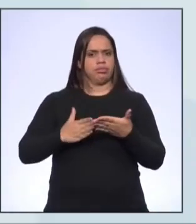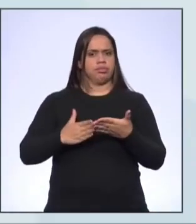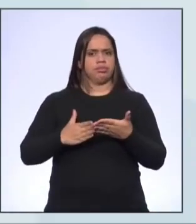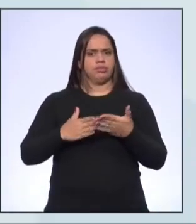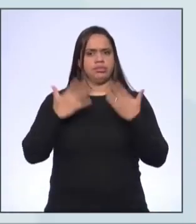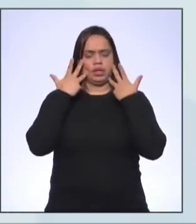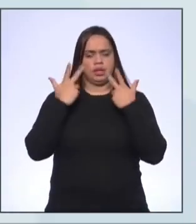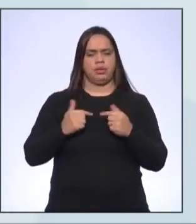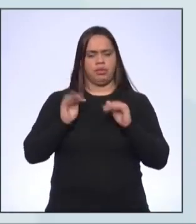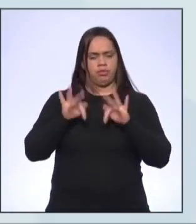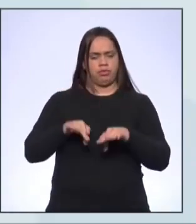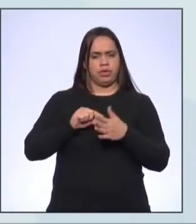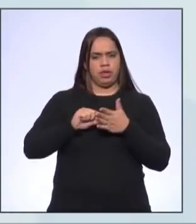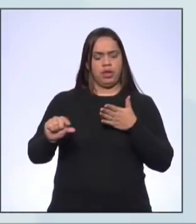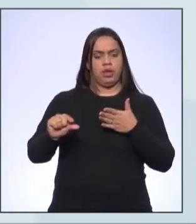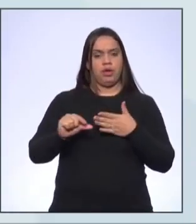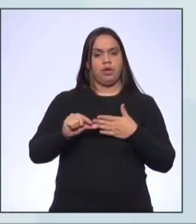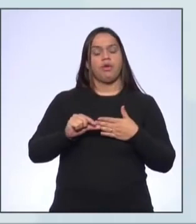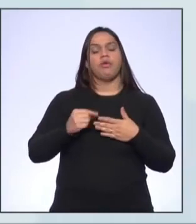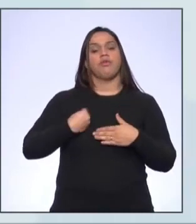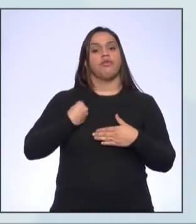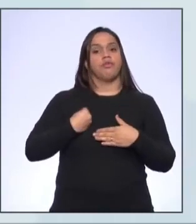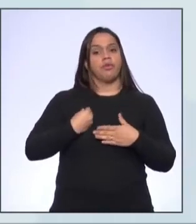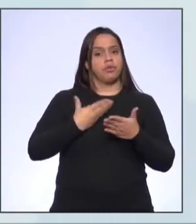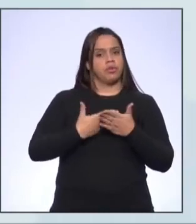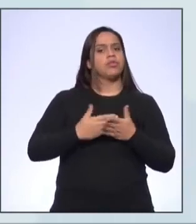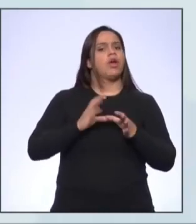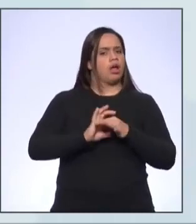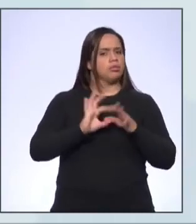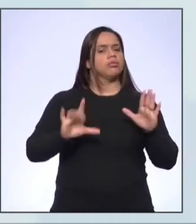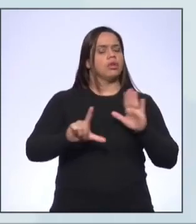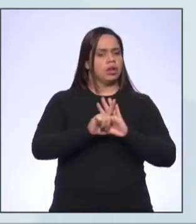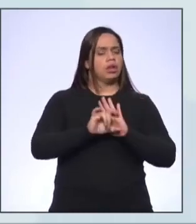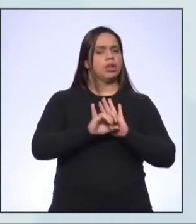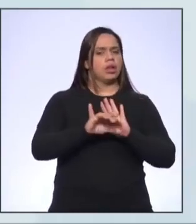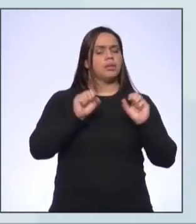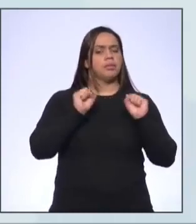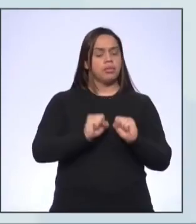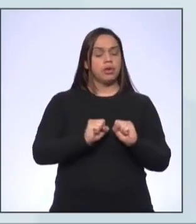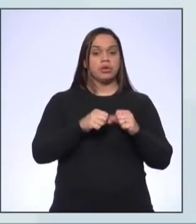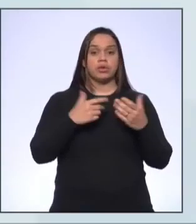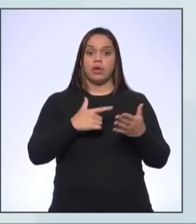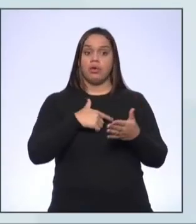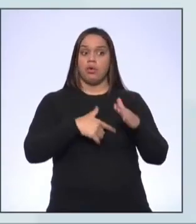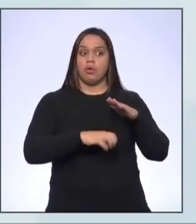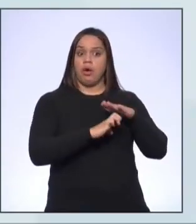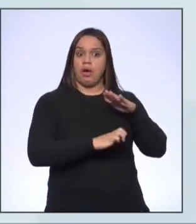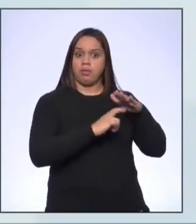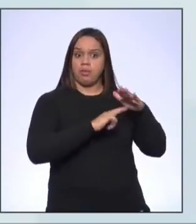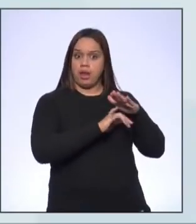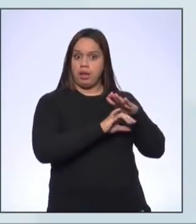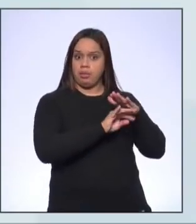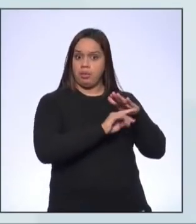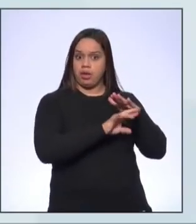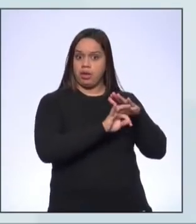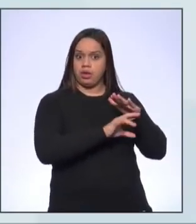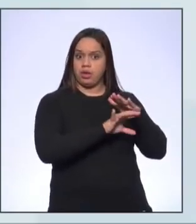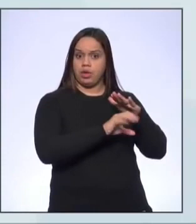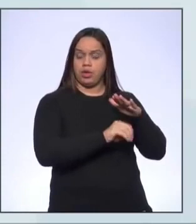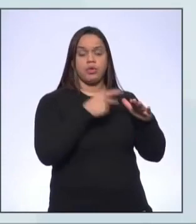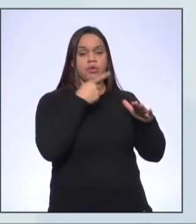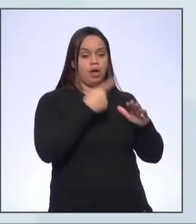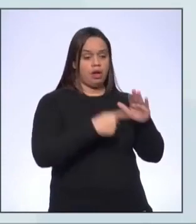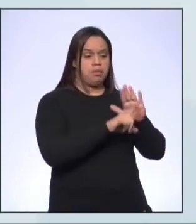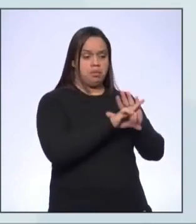né? Vivos para estudos, é autorizado por lei. Ou seja, o laboratório se sustenta em cima da legalidade.